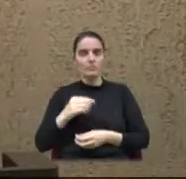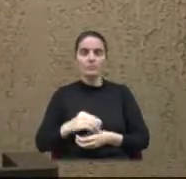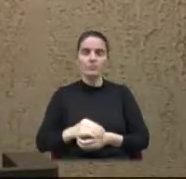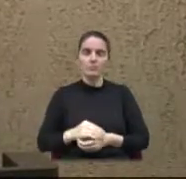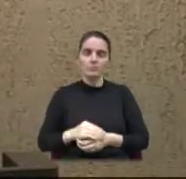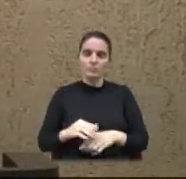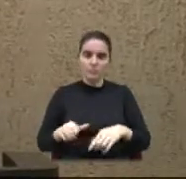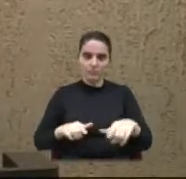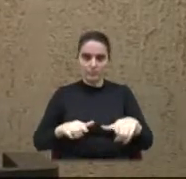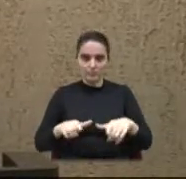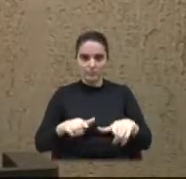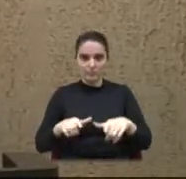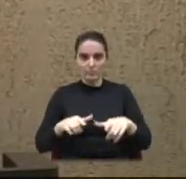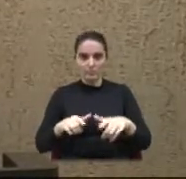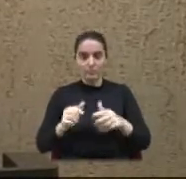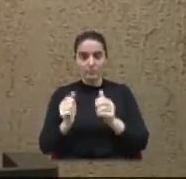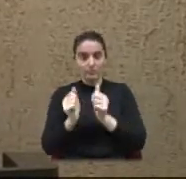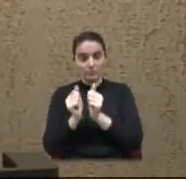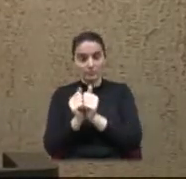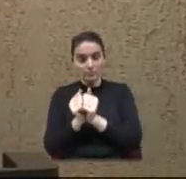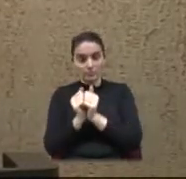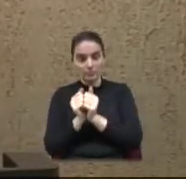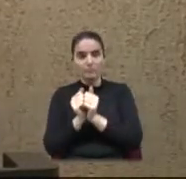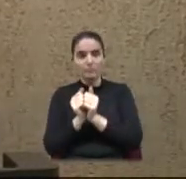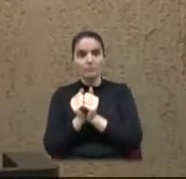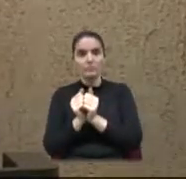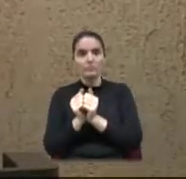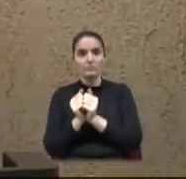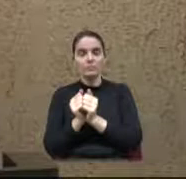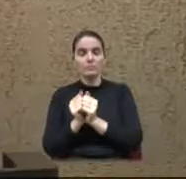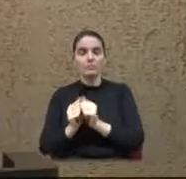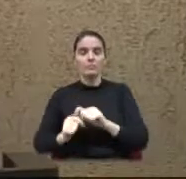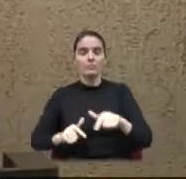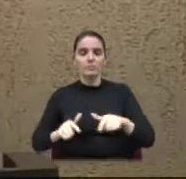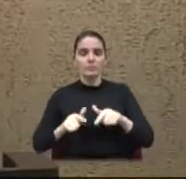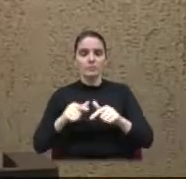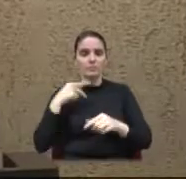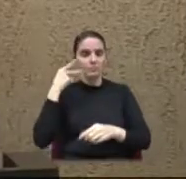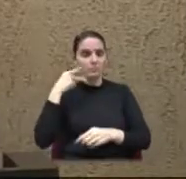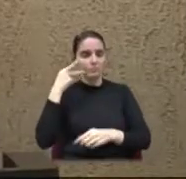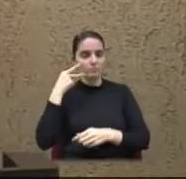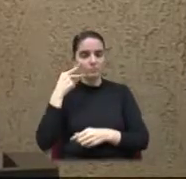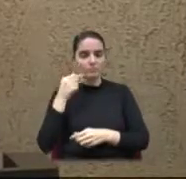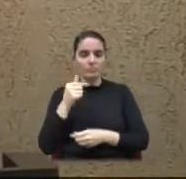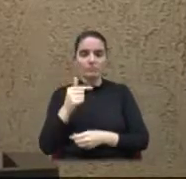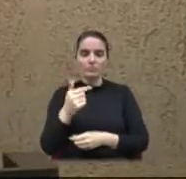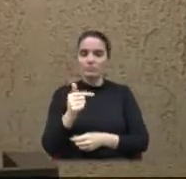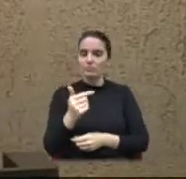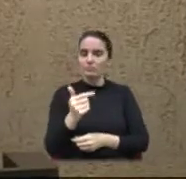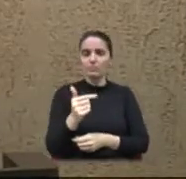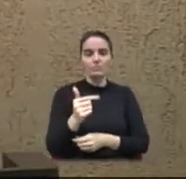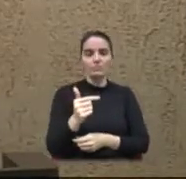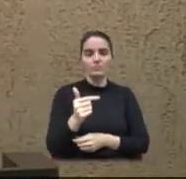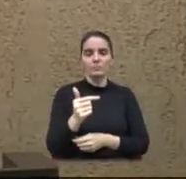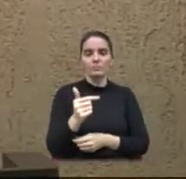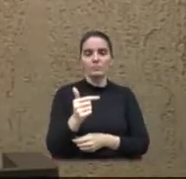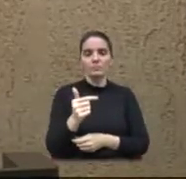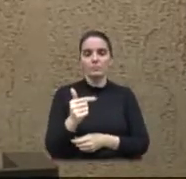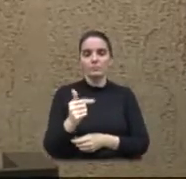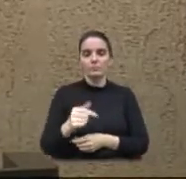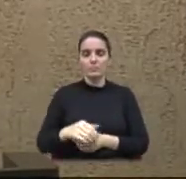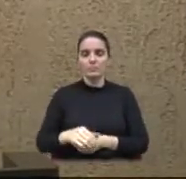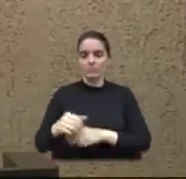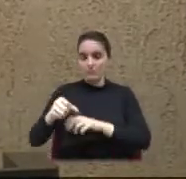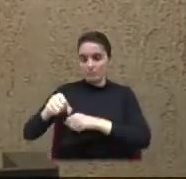está tão intimamente ligado à atividade do vereador, ainda não era reconhecida pela Câmara Municipal de